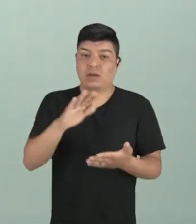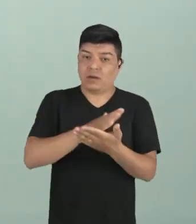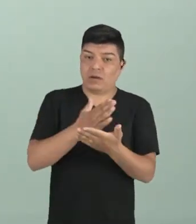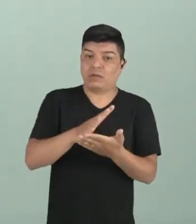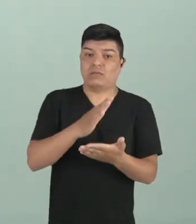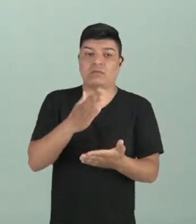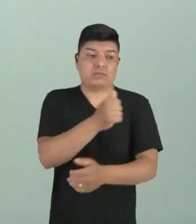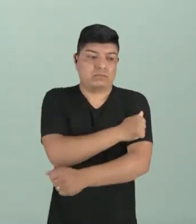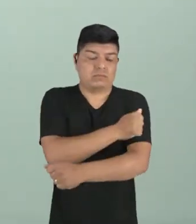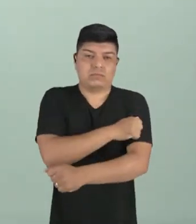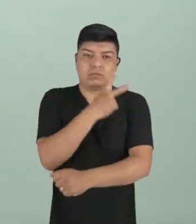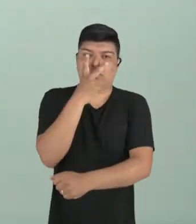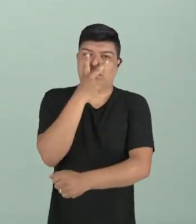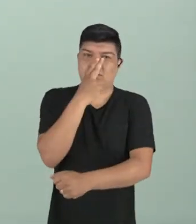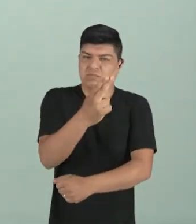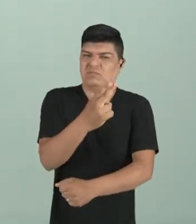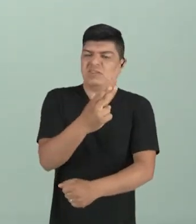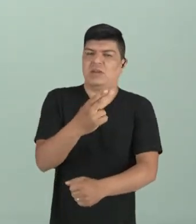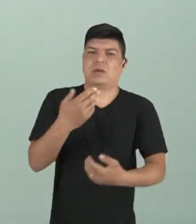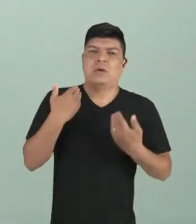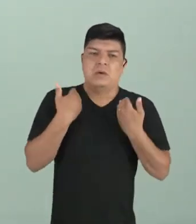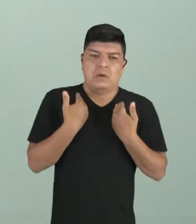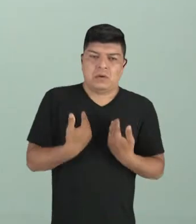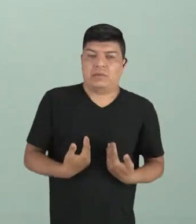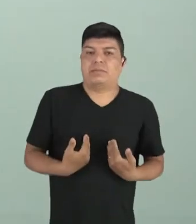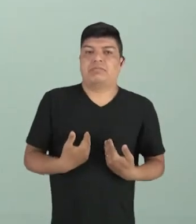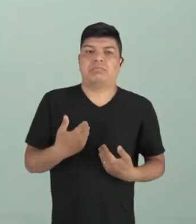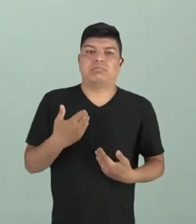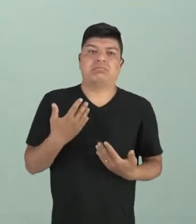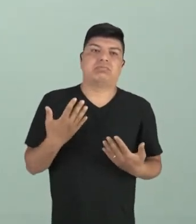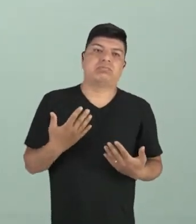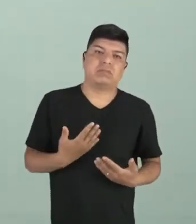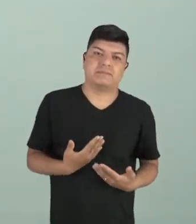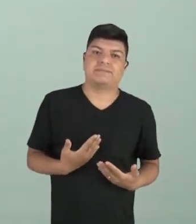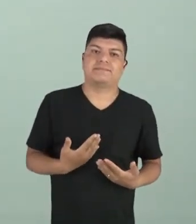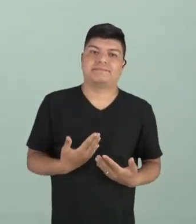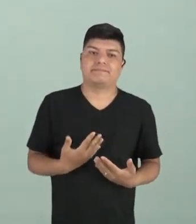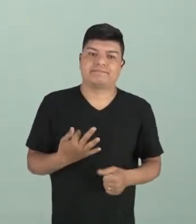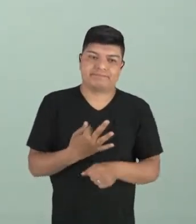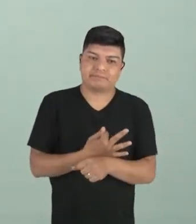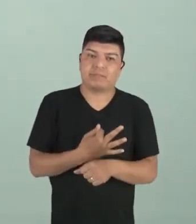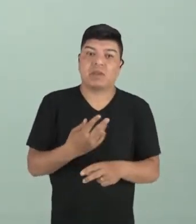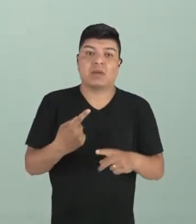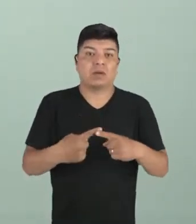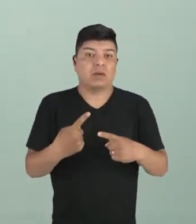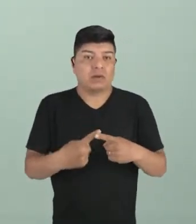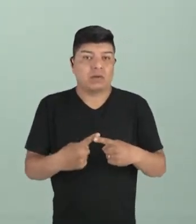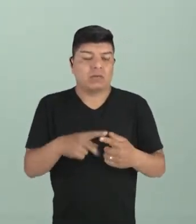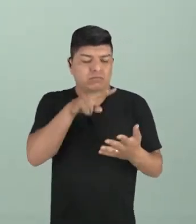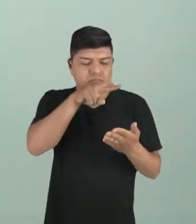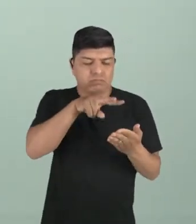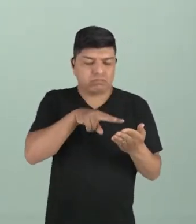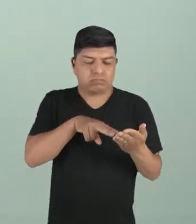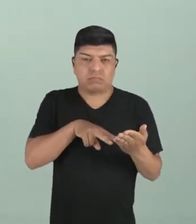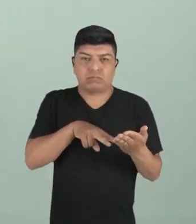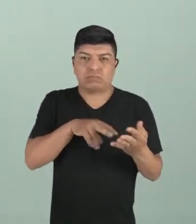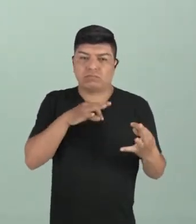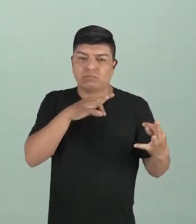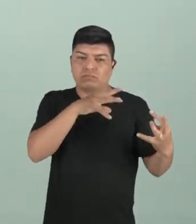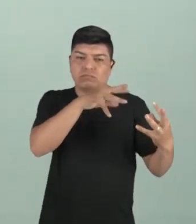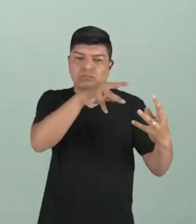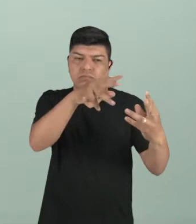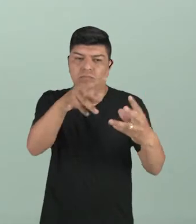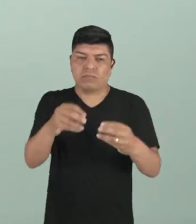alunos, né, parece uma coisa fadonha, né, de fadiga, de cansaço, porque assim, ler envolve toda